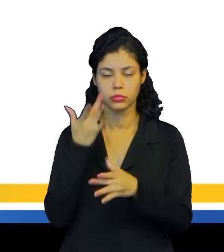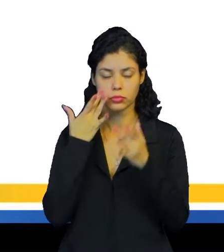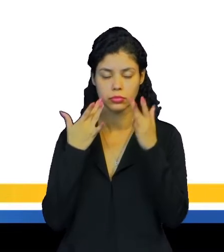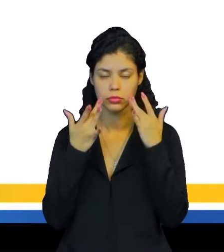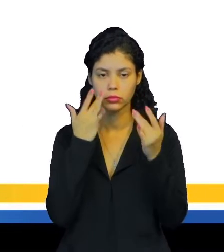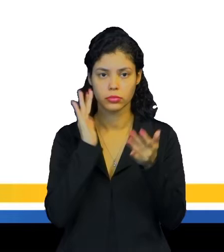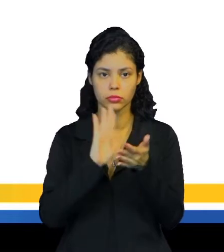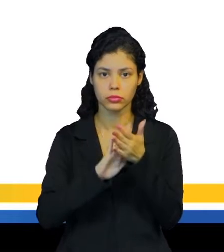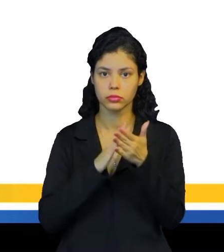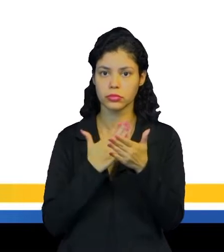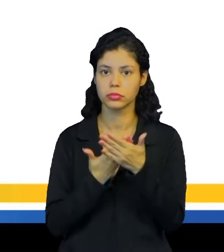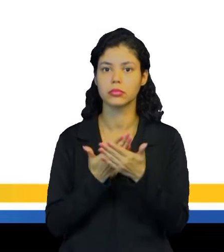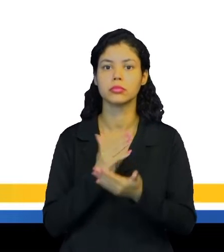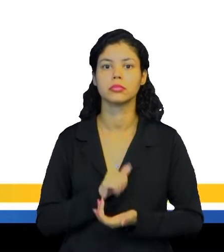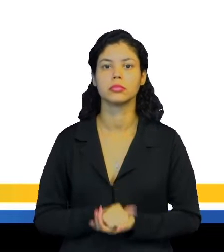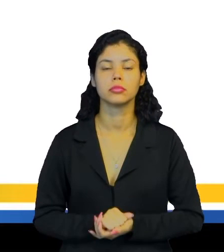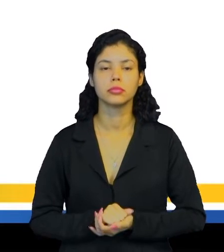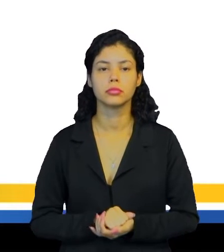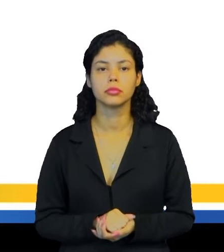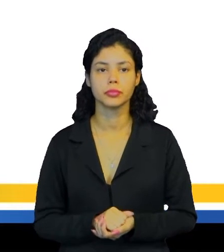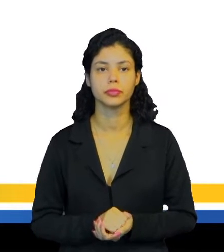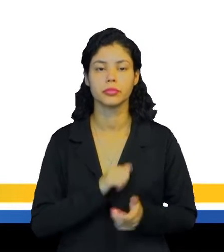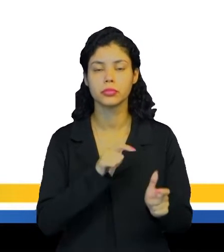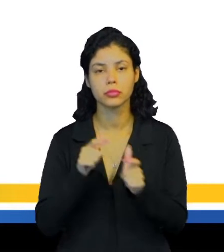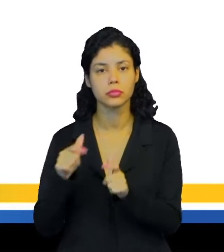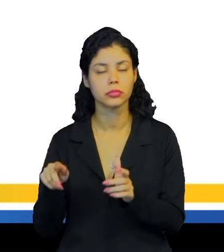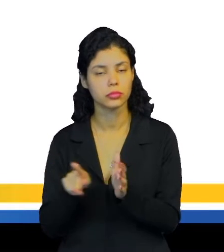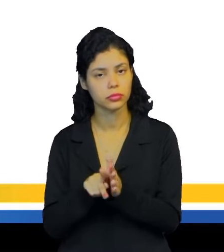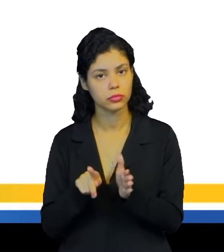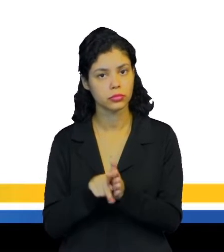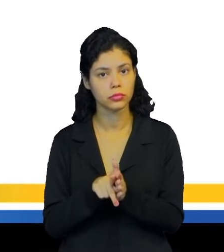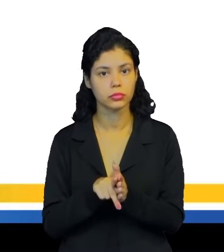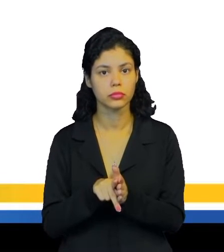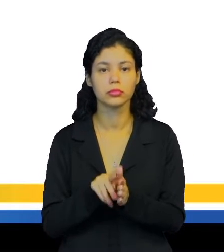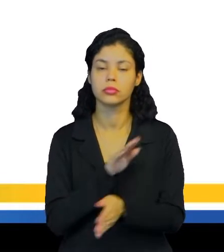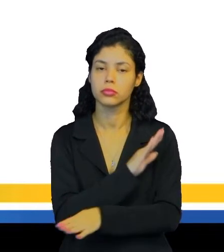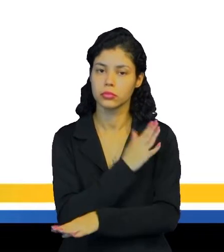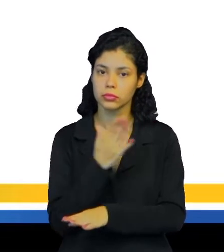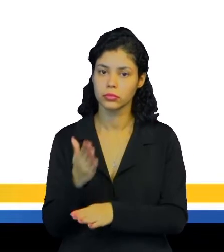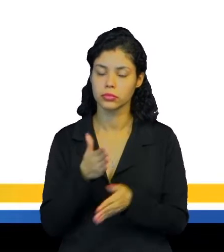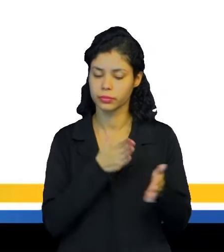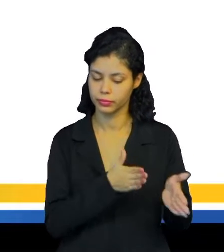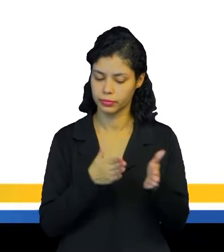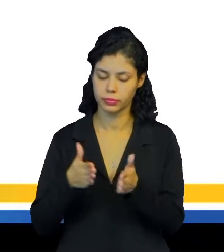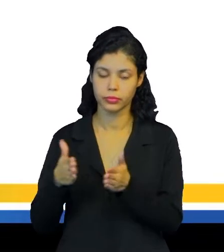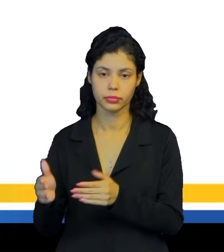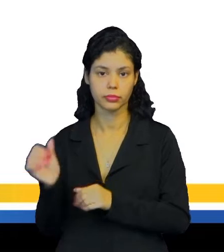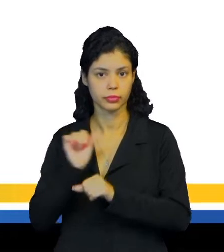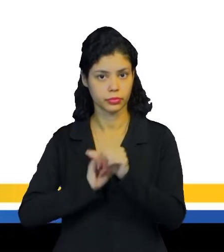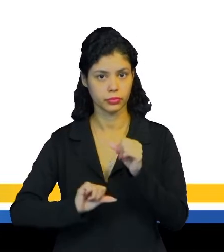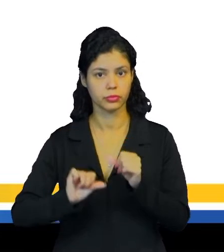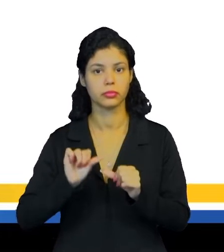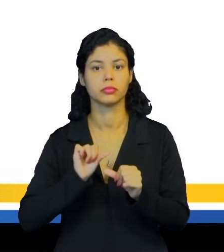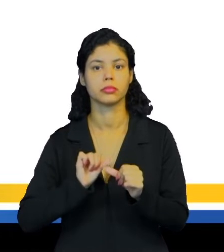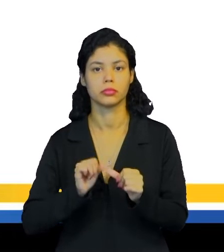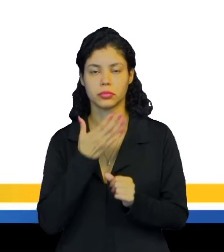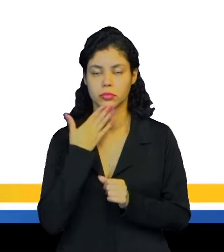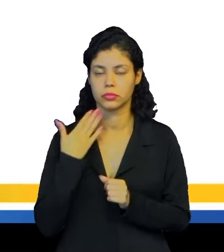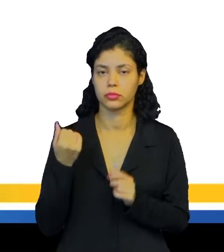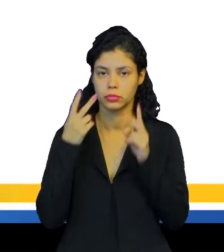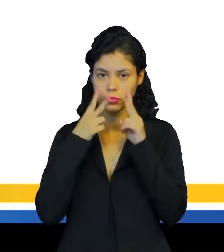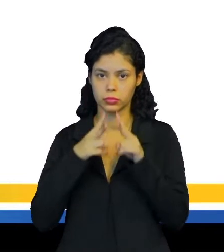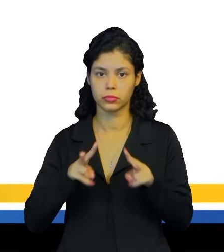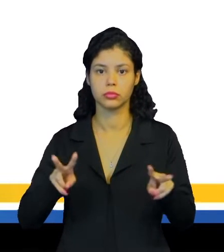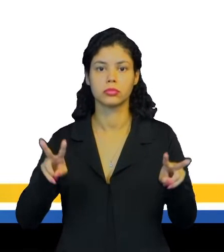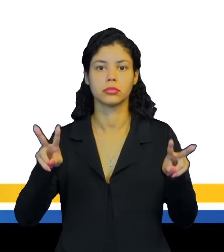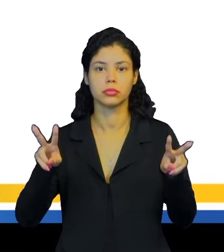e interpretação, né? O espaço cênico naturalista também precisou passar por mudanças para dar condições